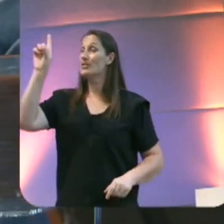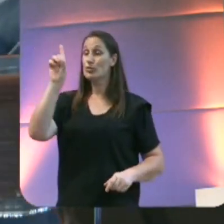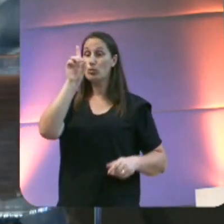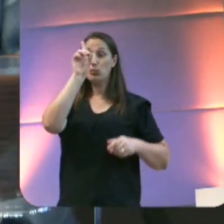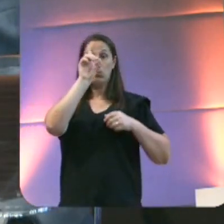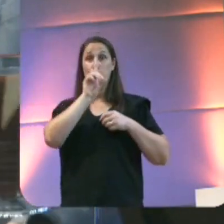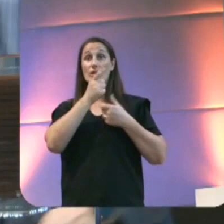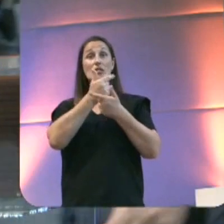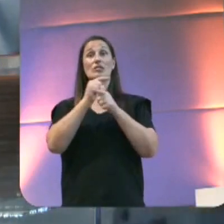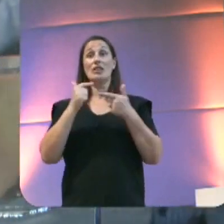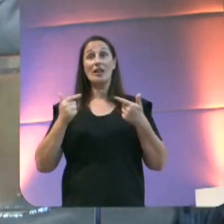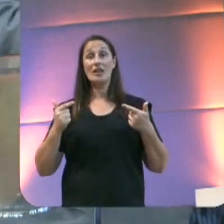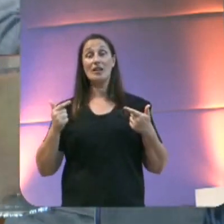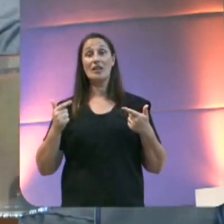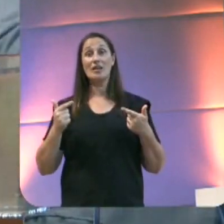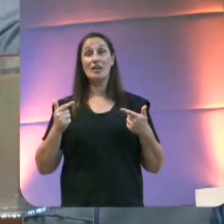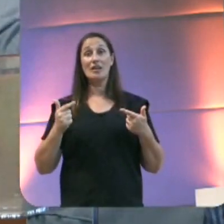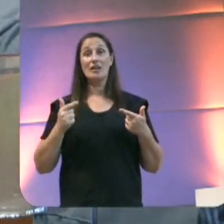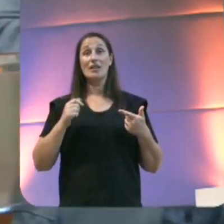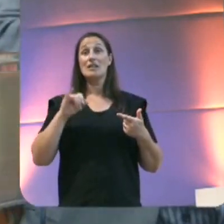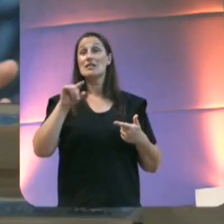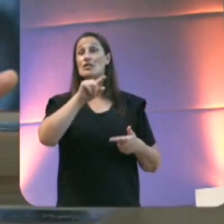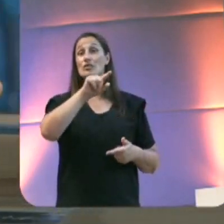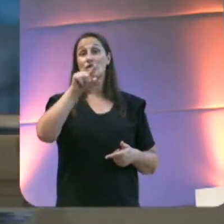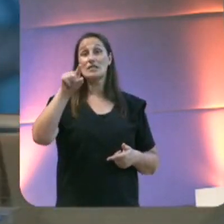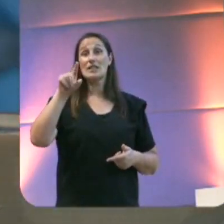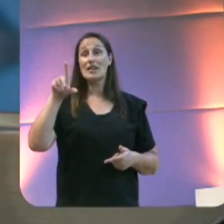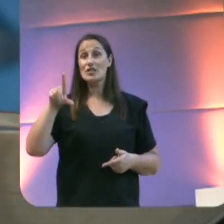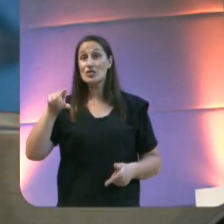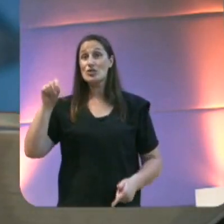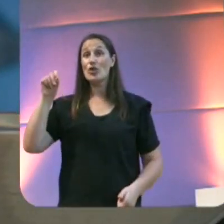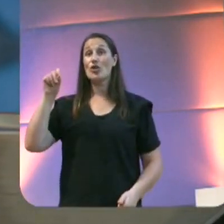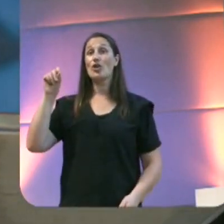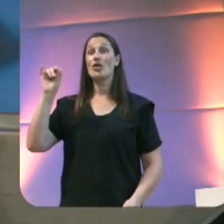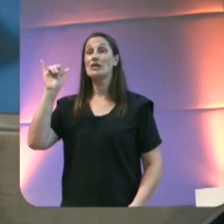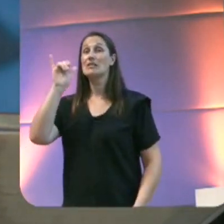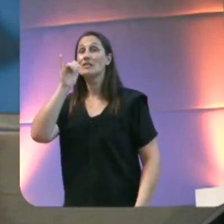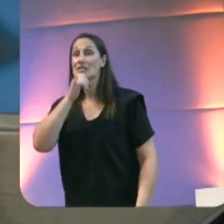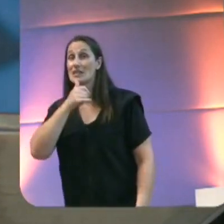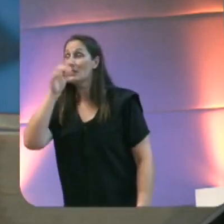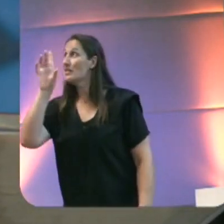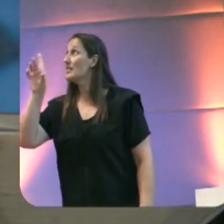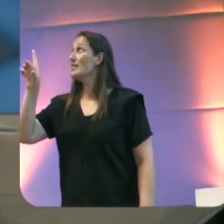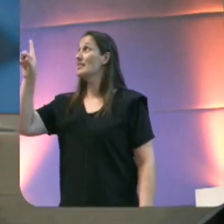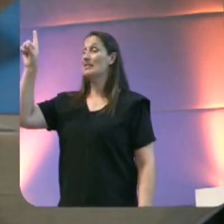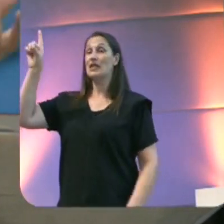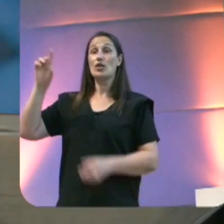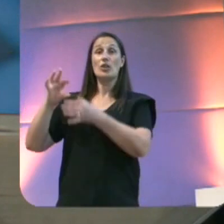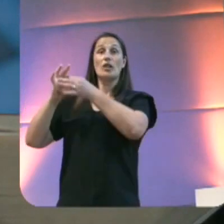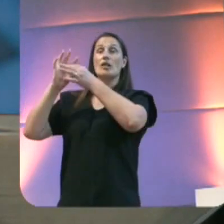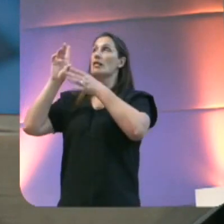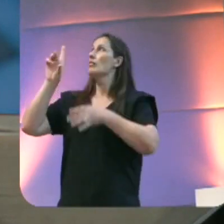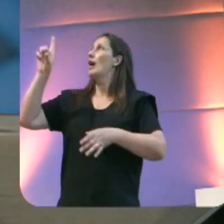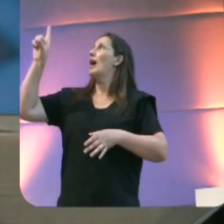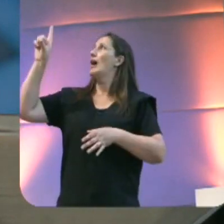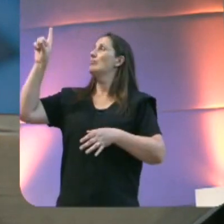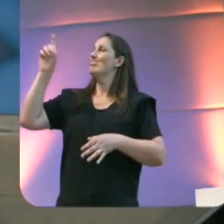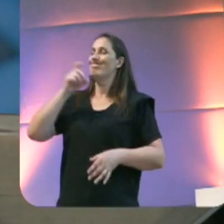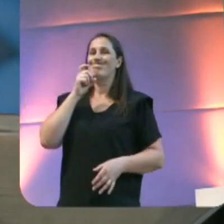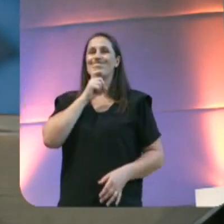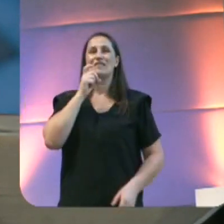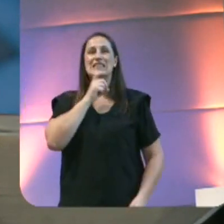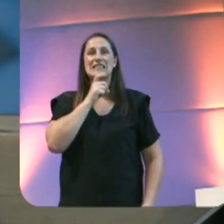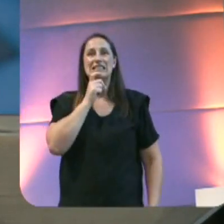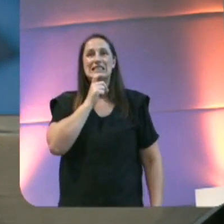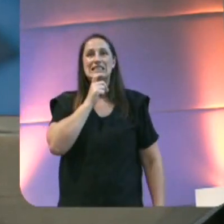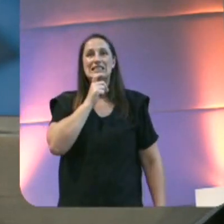está falando. Se você decide entristecer o Espírito, e você permite que a mentira faça